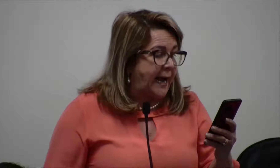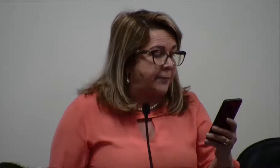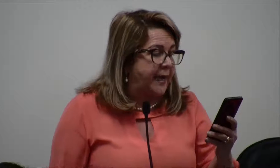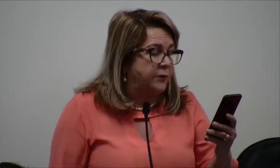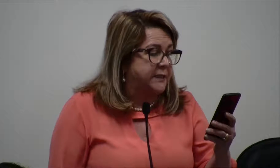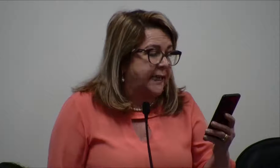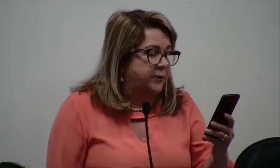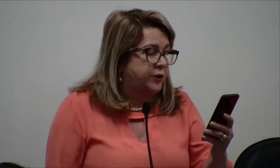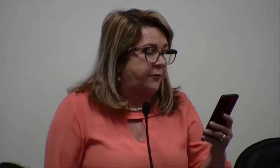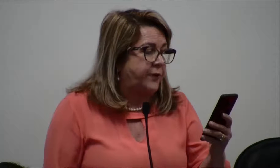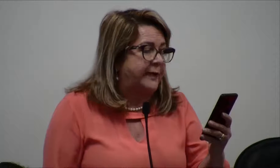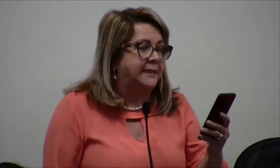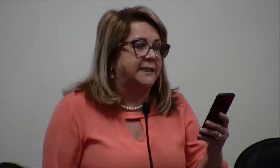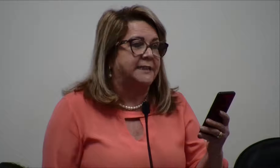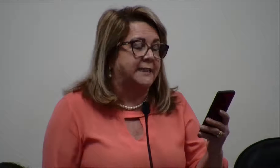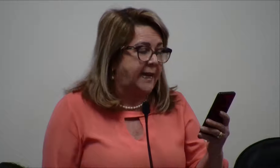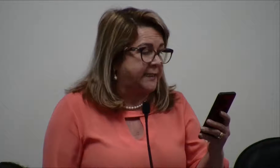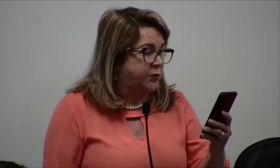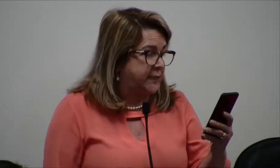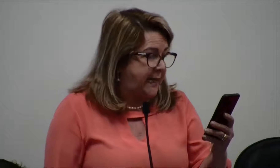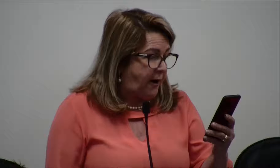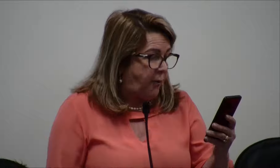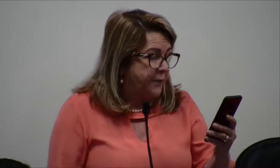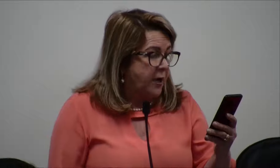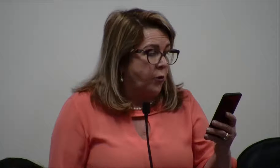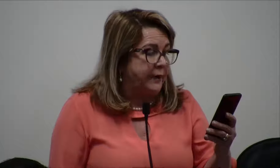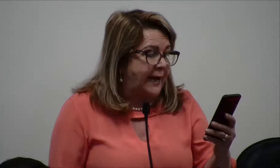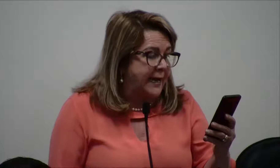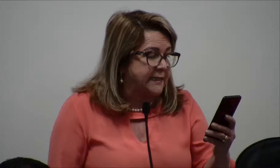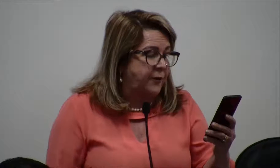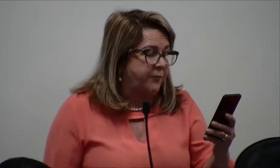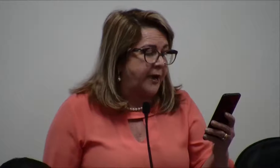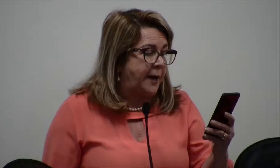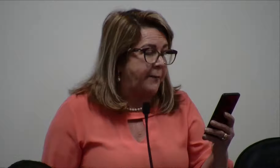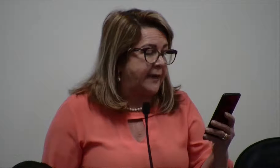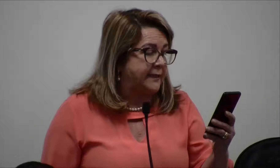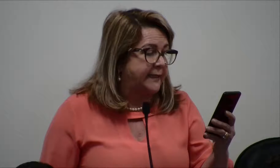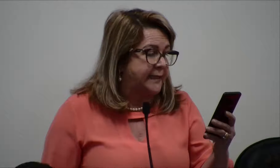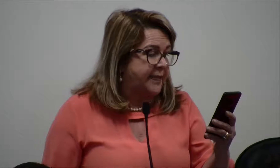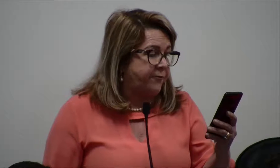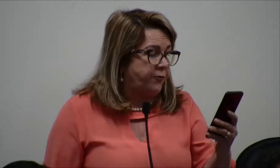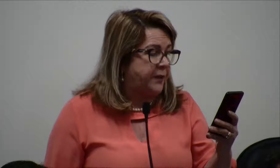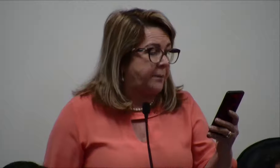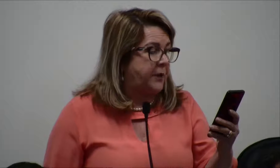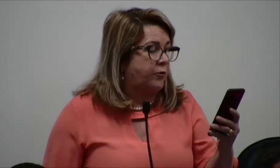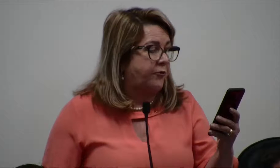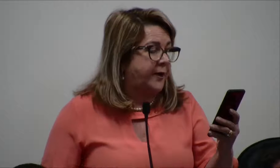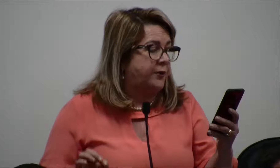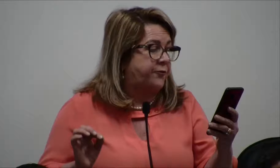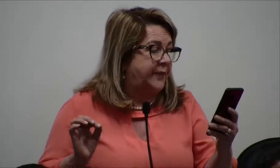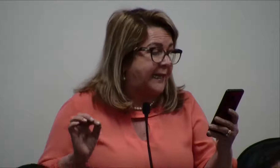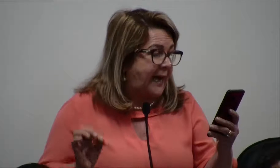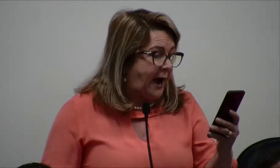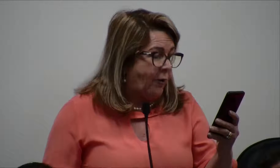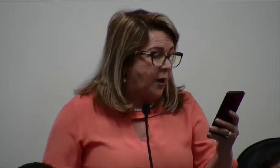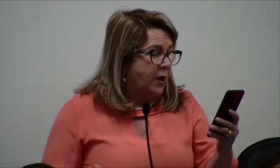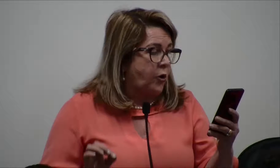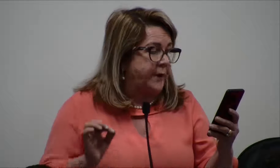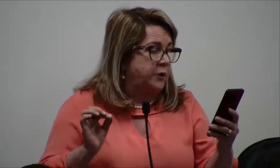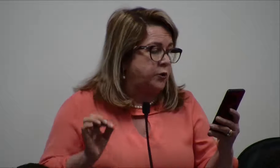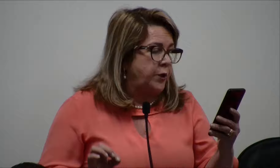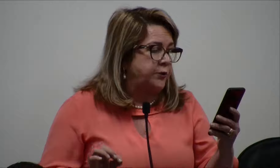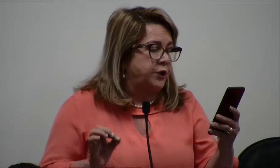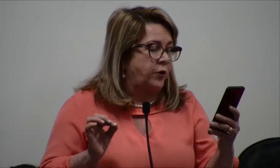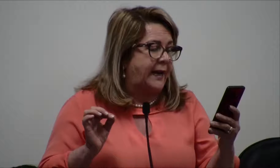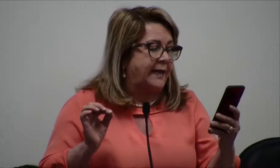quem não sabe, é o Centro de Referência da Assistência Social. O CRAS é uma ferramenta desenvolvida pelo governo federal, com